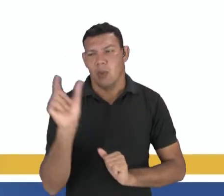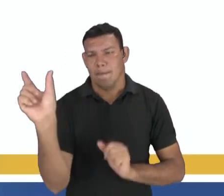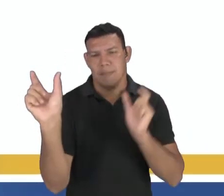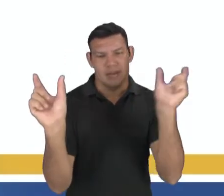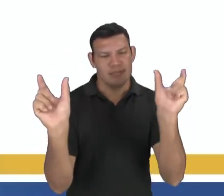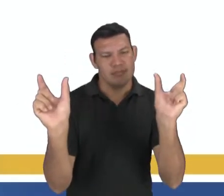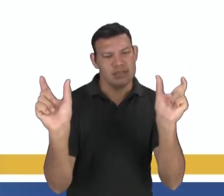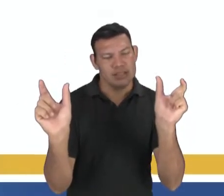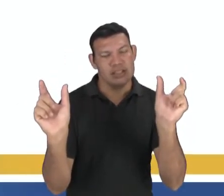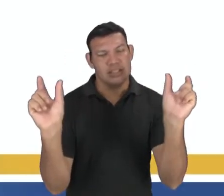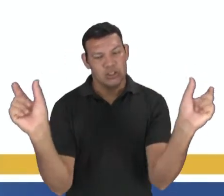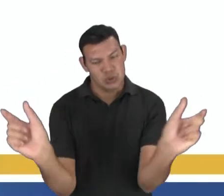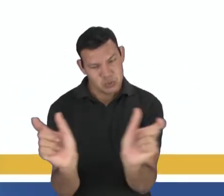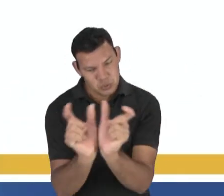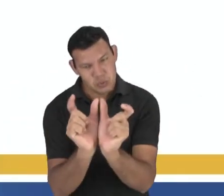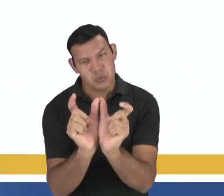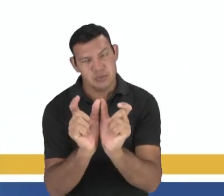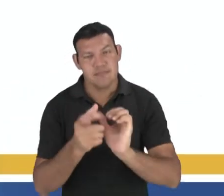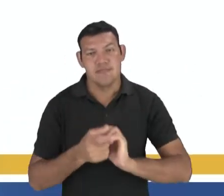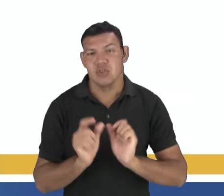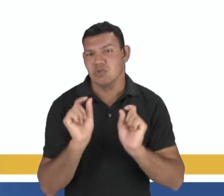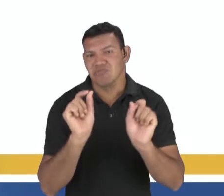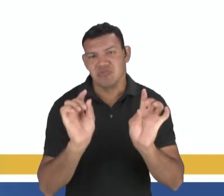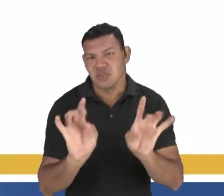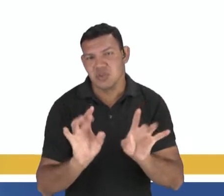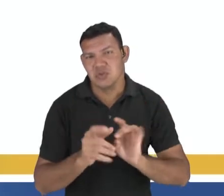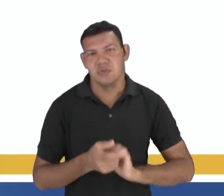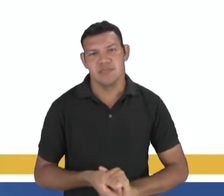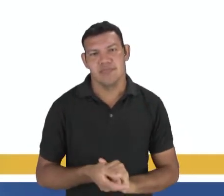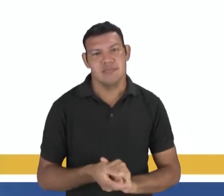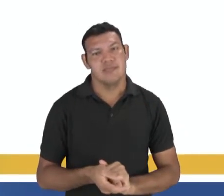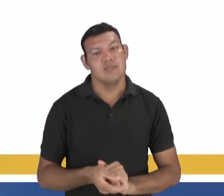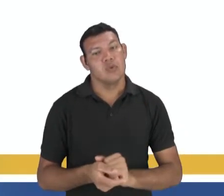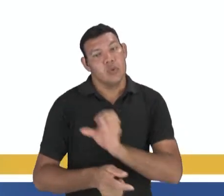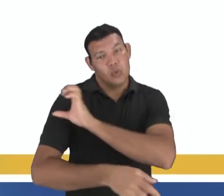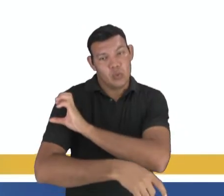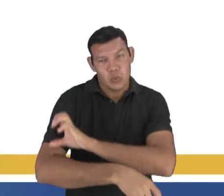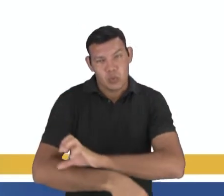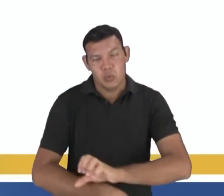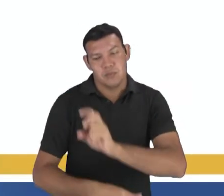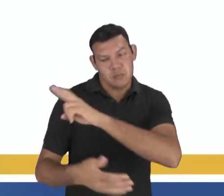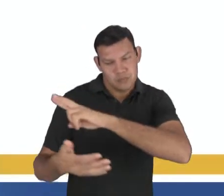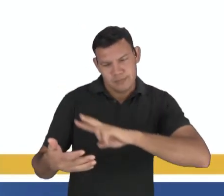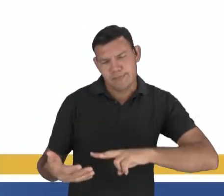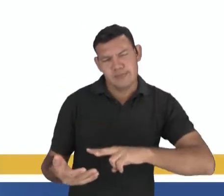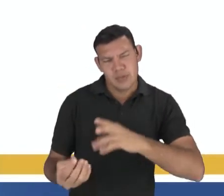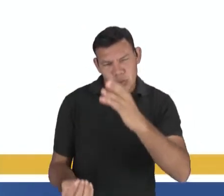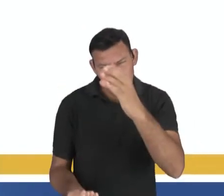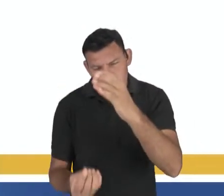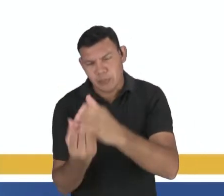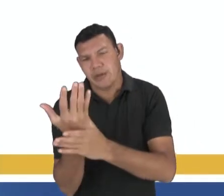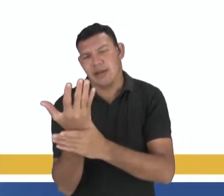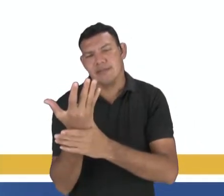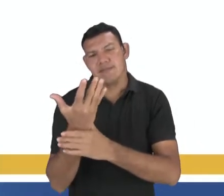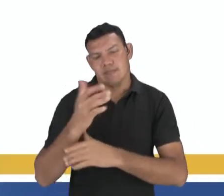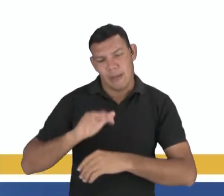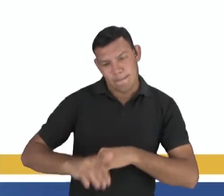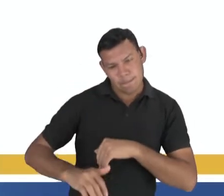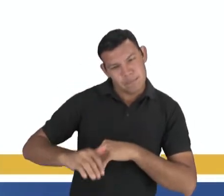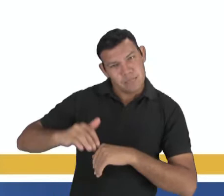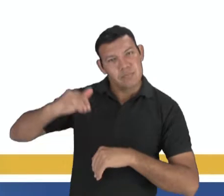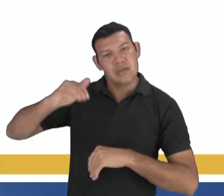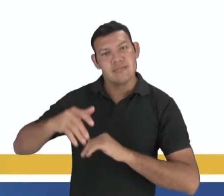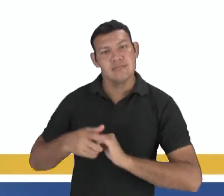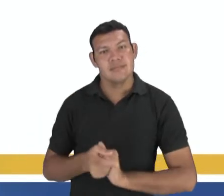juntar o B com A, o C com A, como eu disse há pouco? O hábito de ler, formado desde cedo,